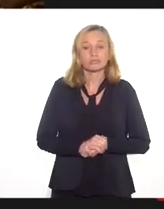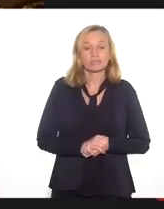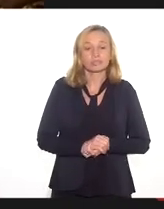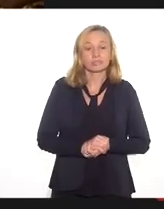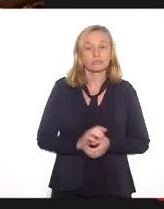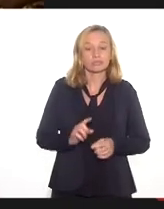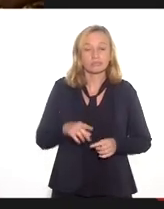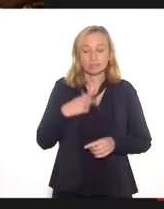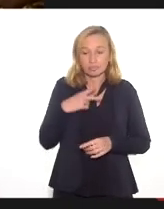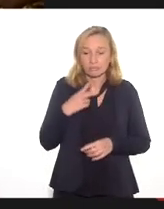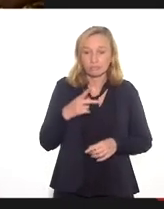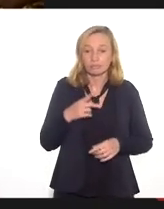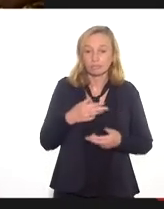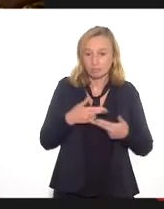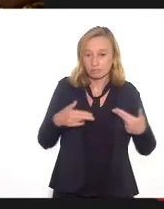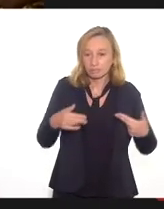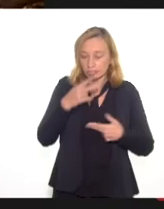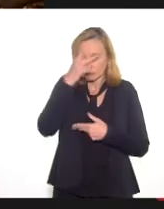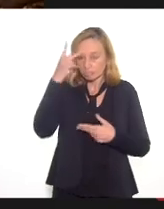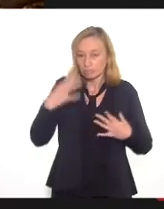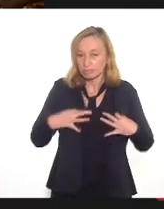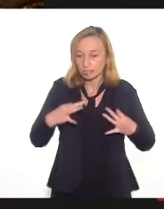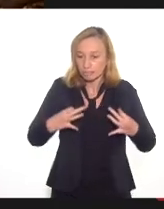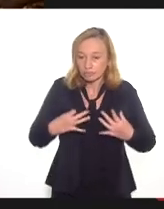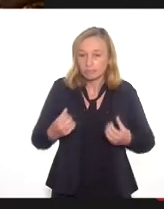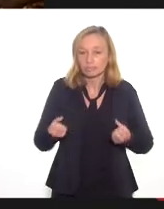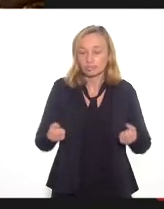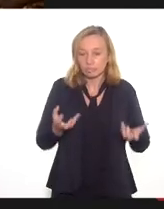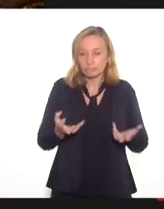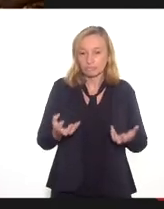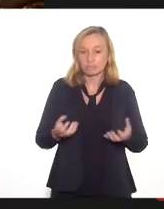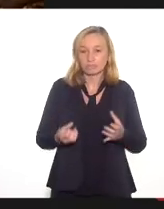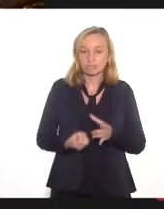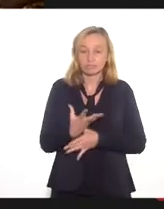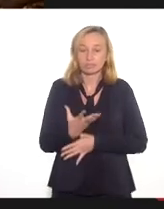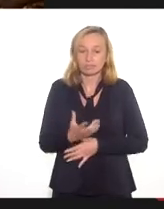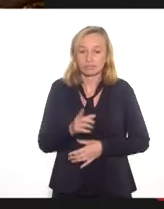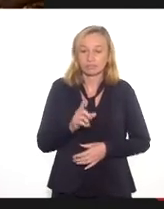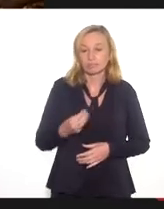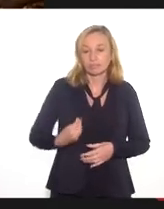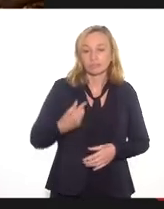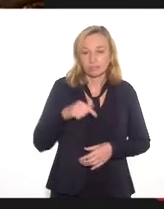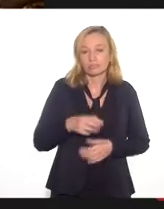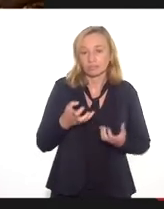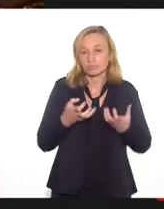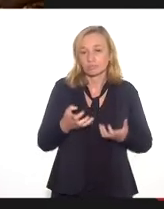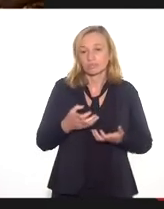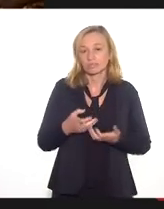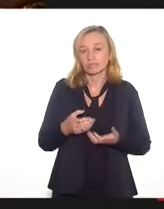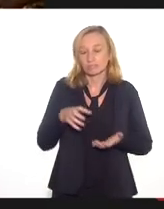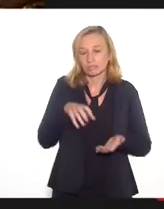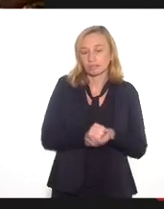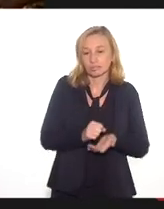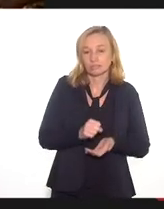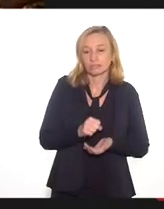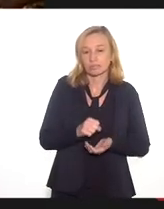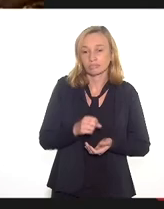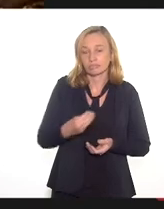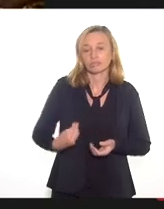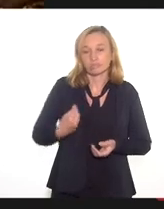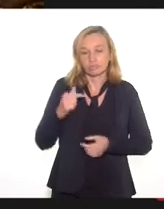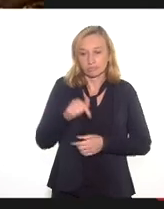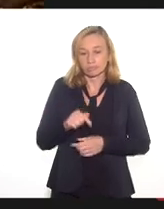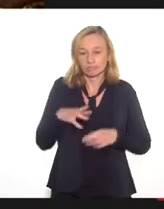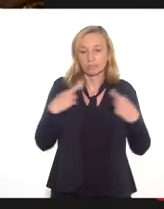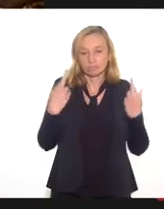mas falar que tem muita gente à disposição de construir isso e estavam aqui e registraram presença